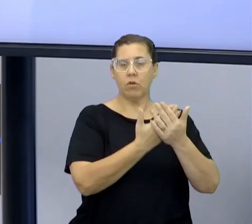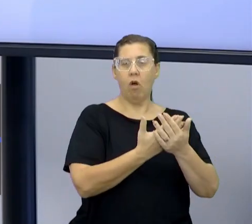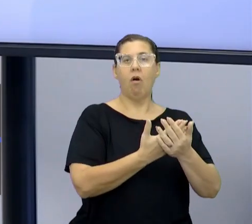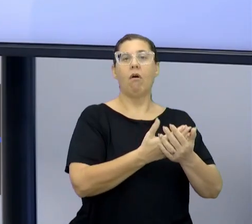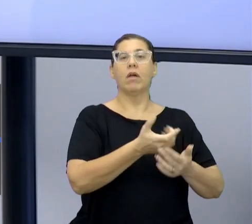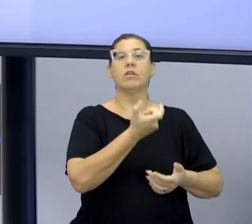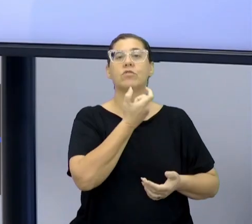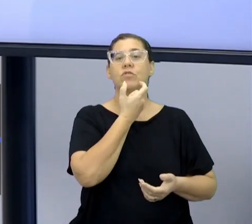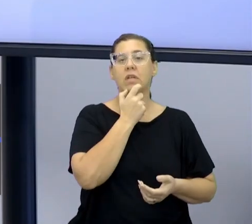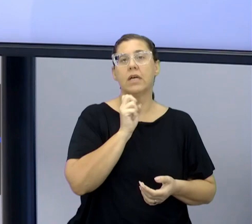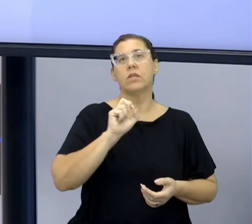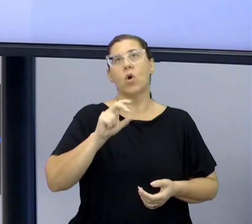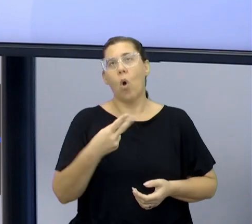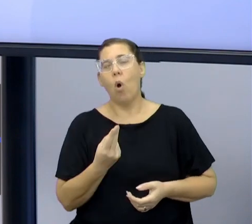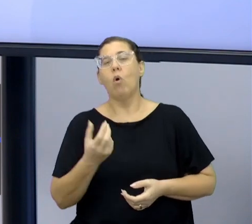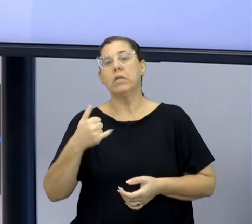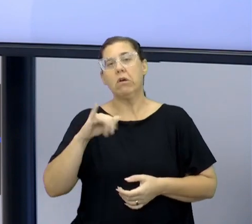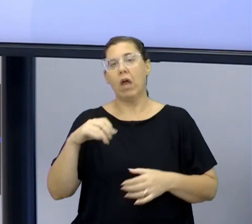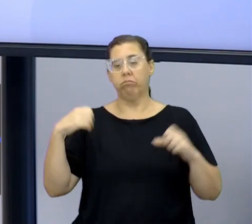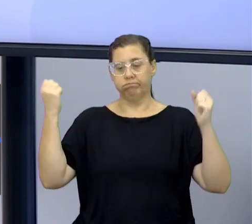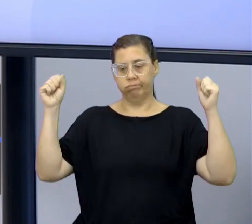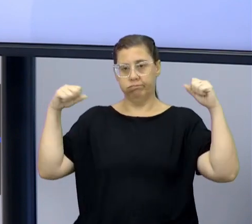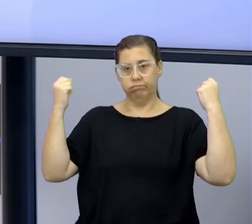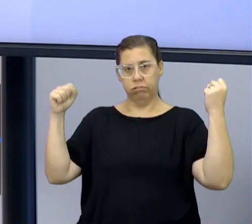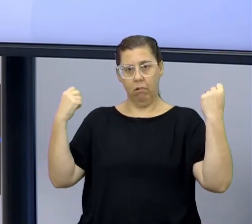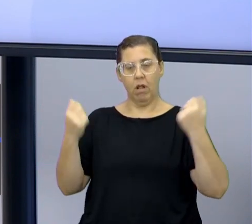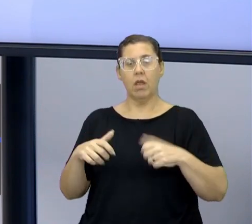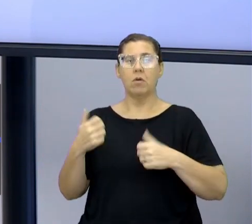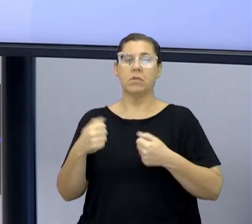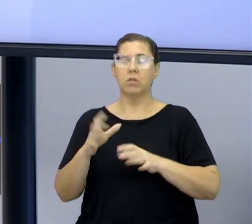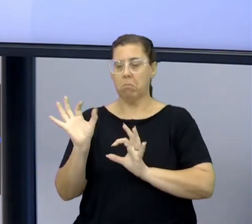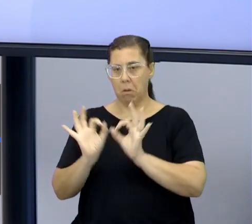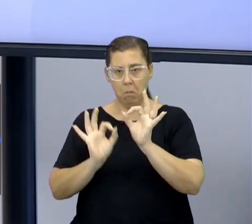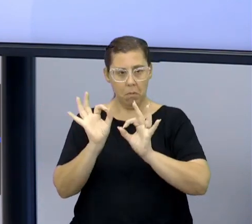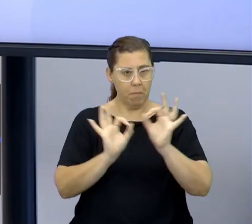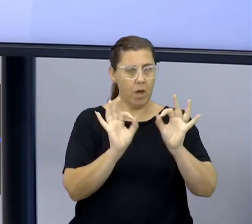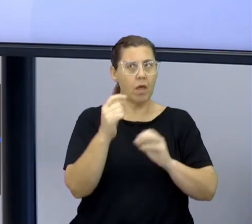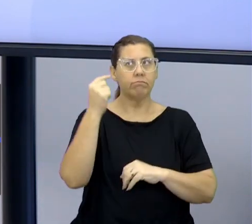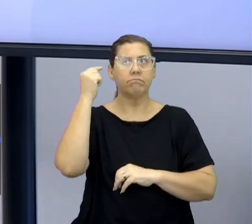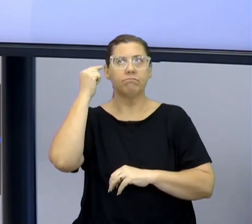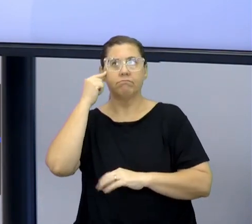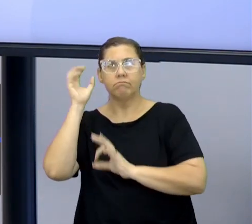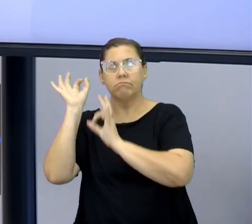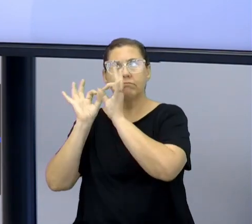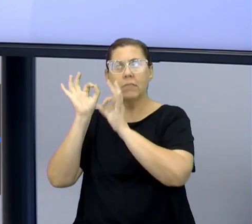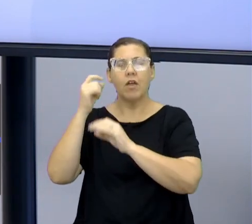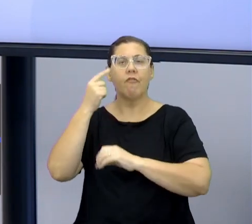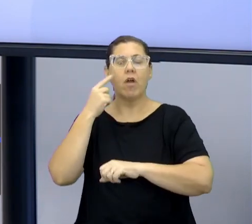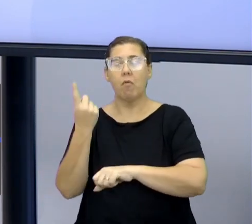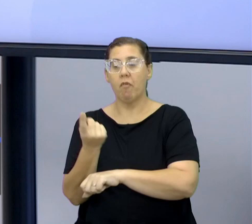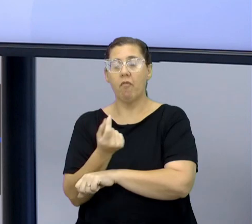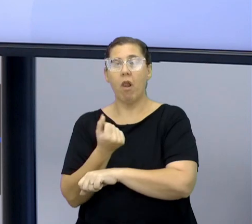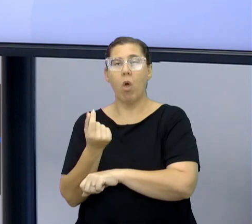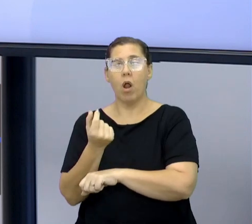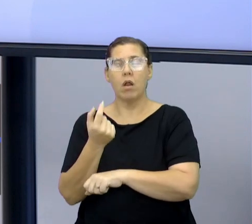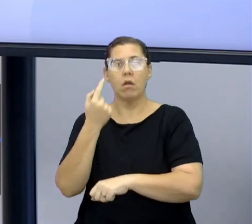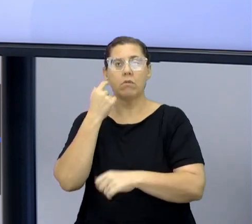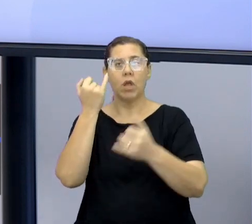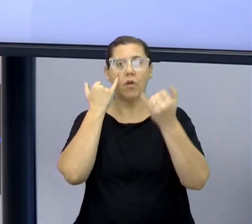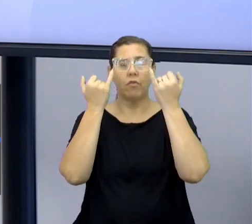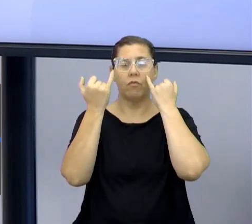inglês, ou se eu quero ganhar massa muscular, eu preciso projetar esse valor e essa